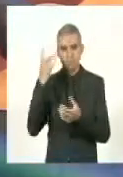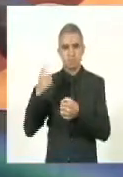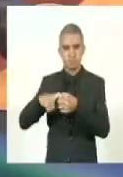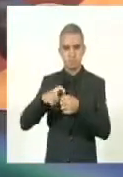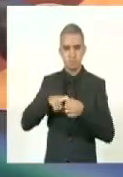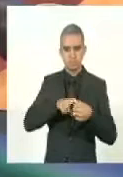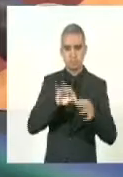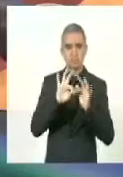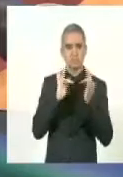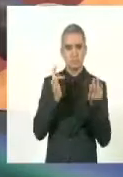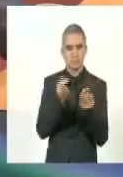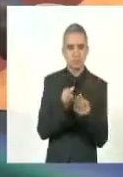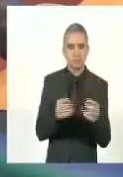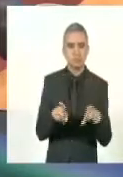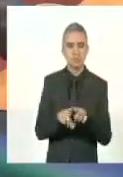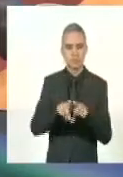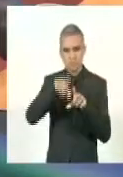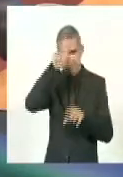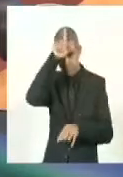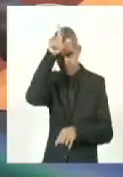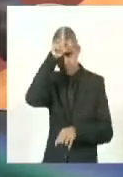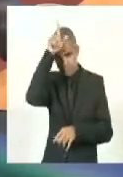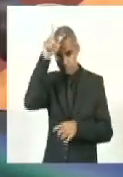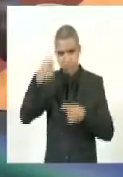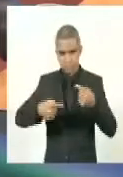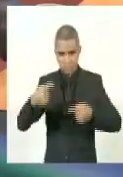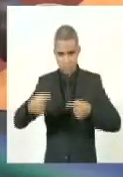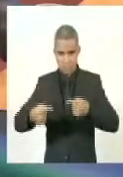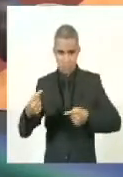oligarquia fazia isso, alguns podem dizer.